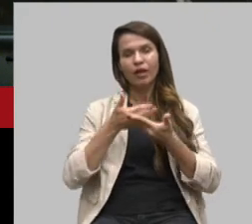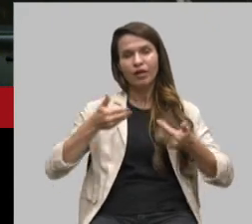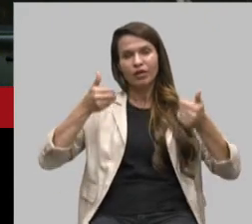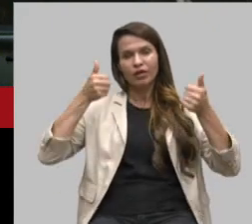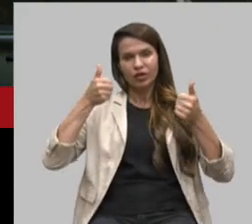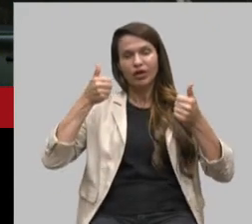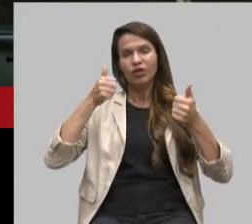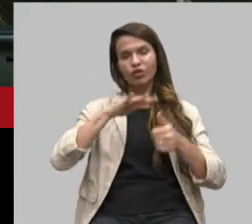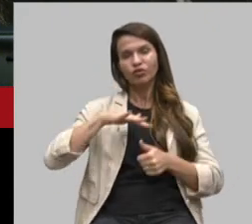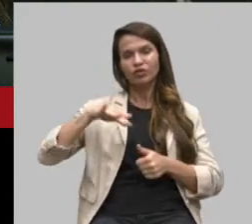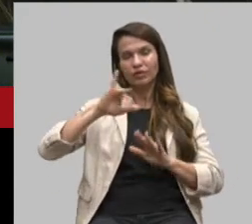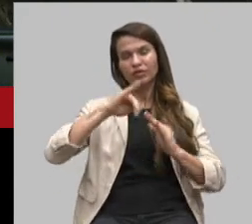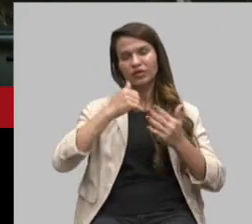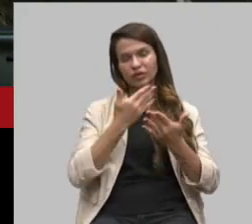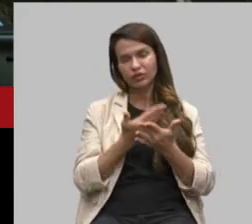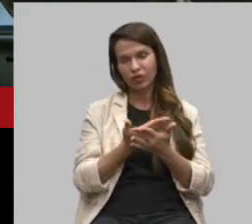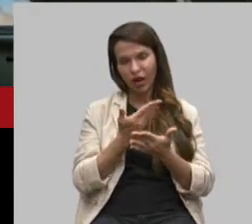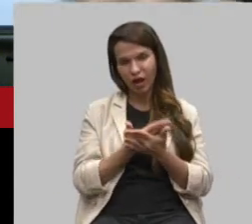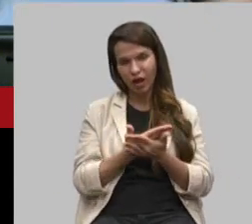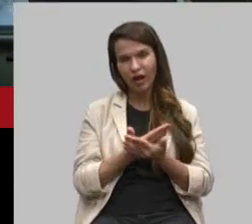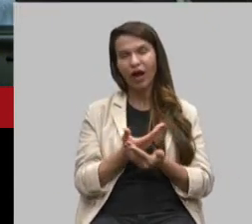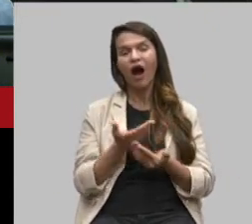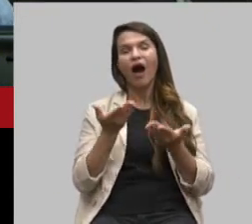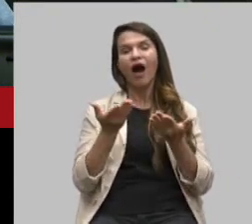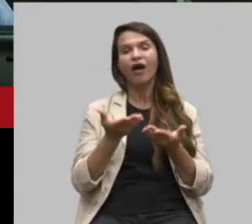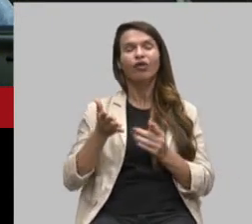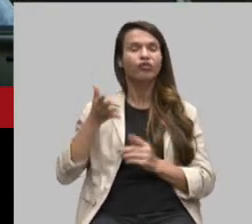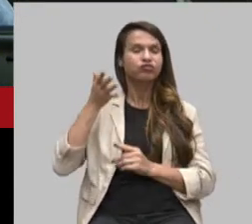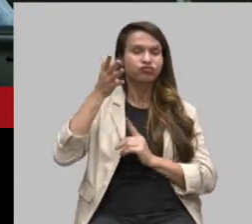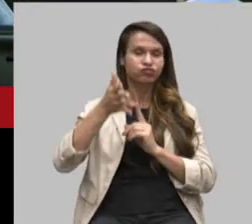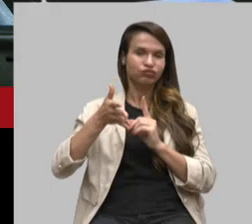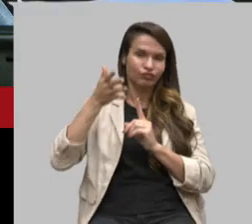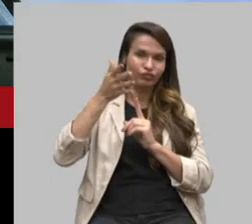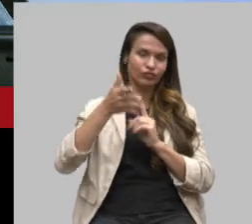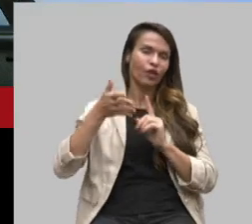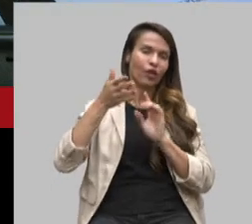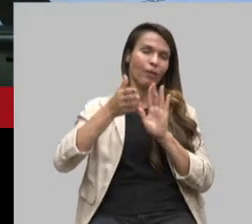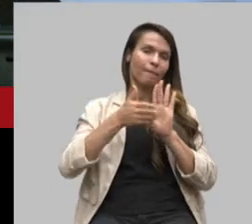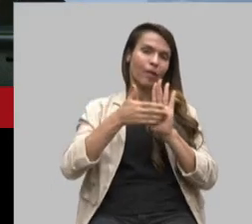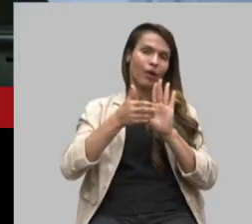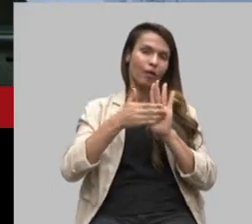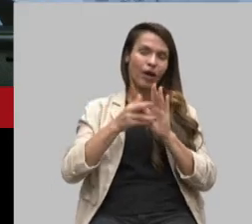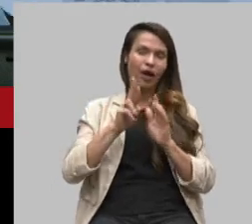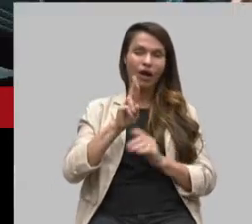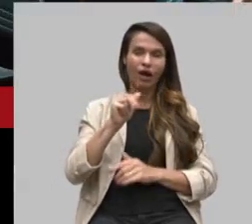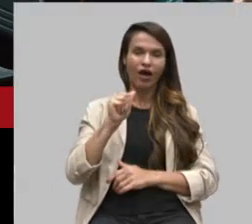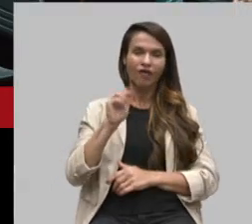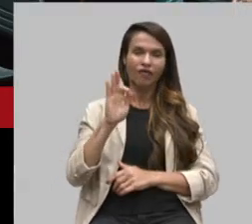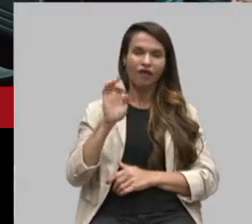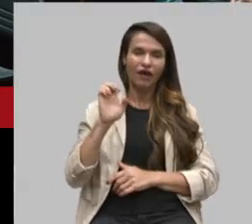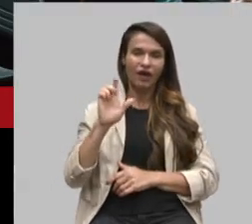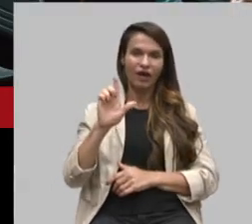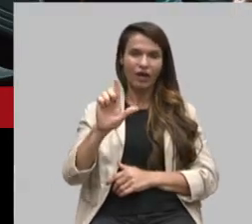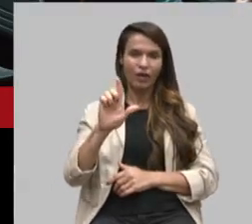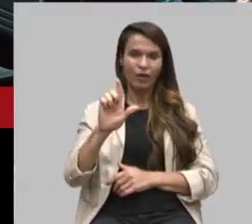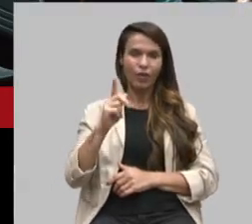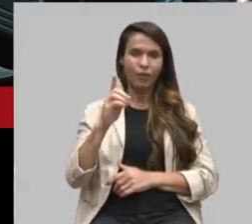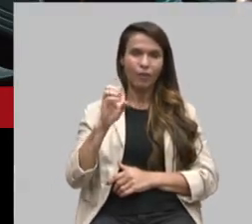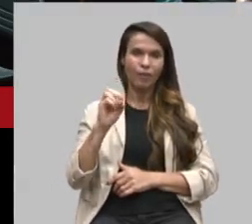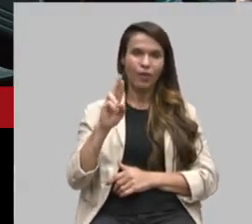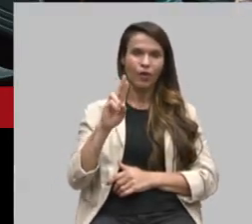ambientes escolares passo a palavra para o orador da proposta Rafael Porto Rezende